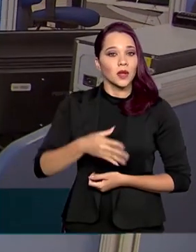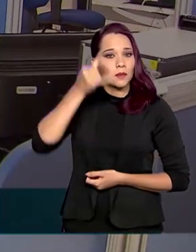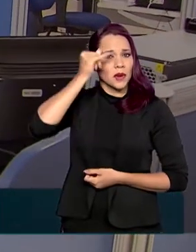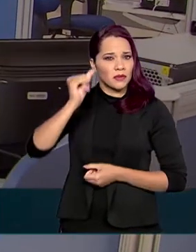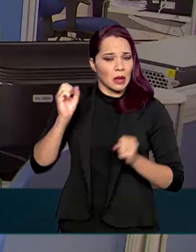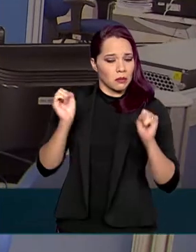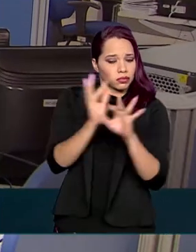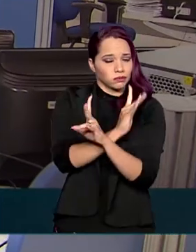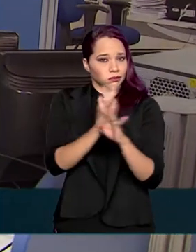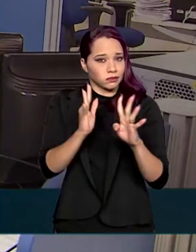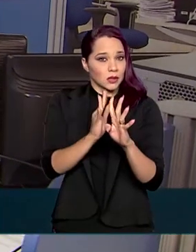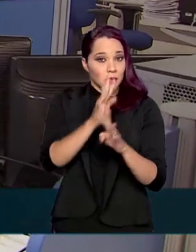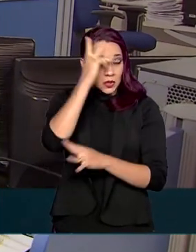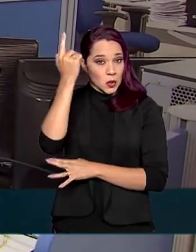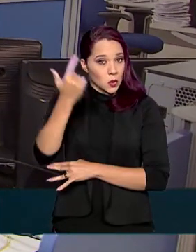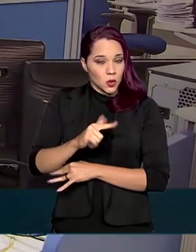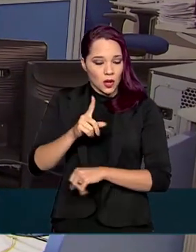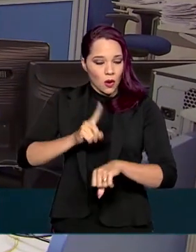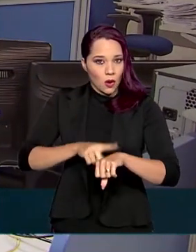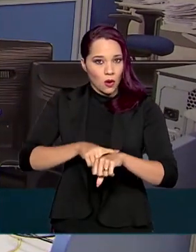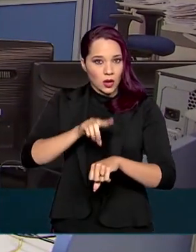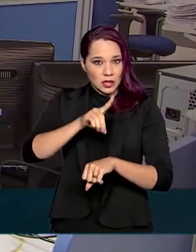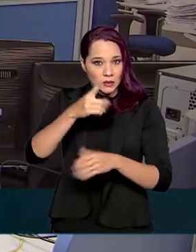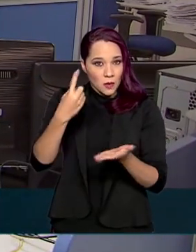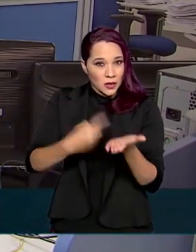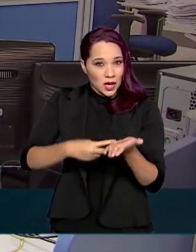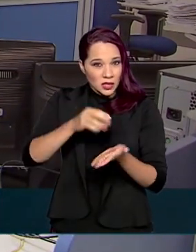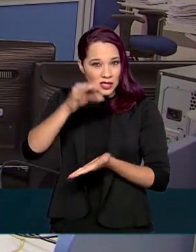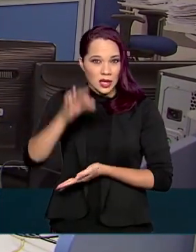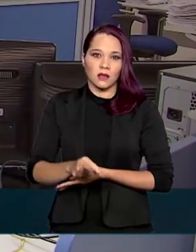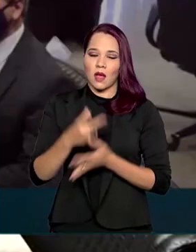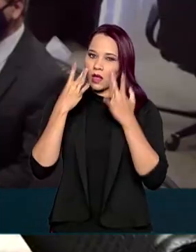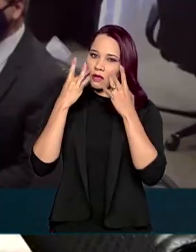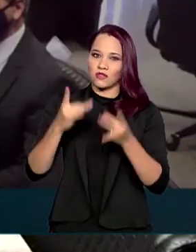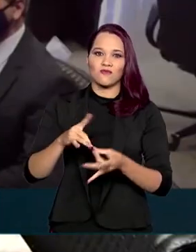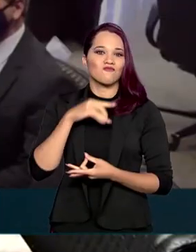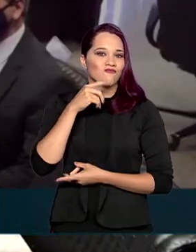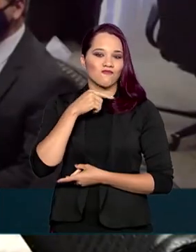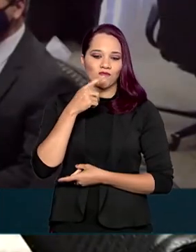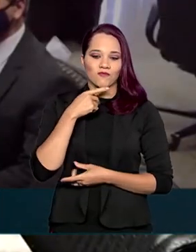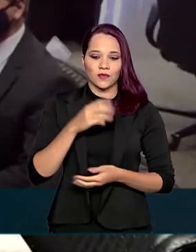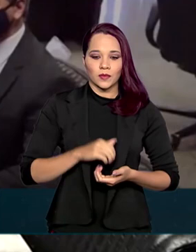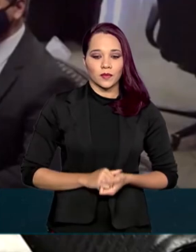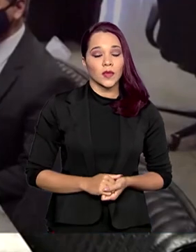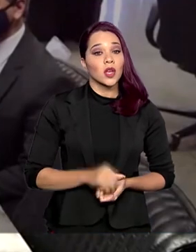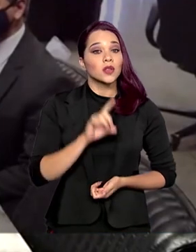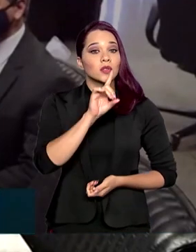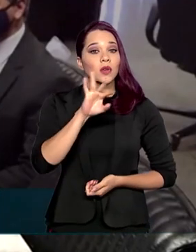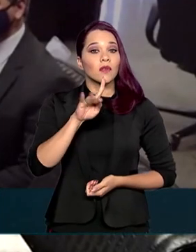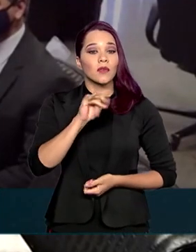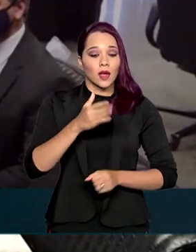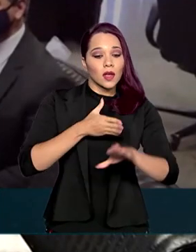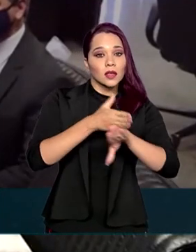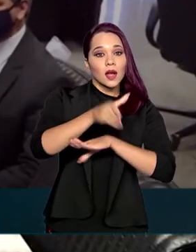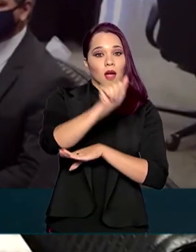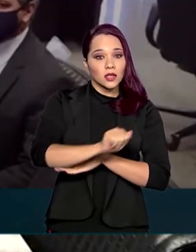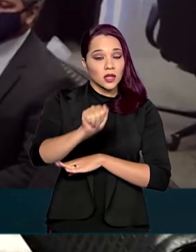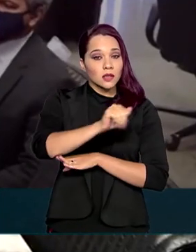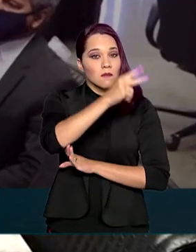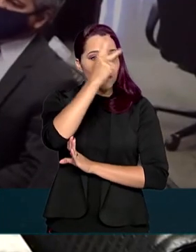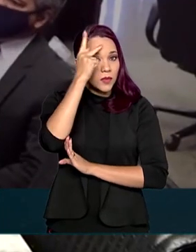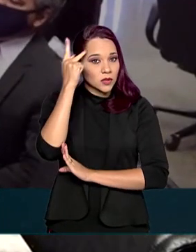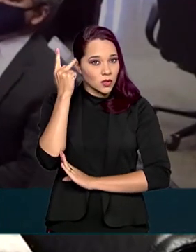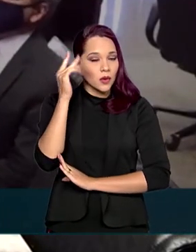aglomerações, quem não tiver horário marcado não será atendido. Somente adentrarão as agências, as pessoas